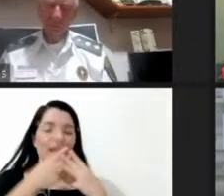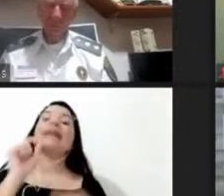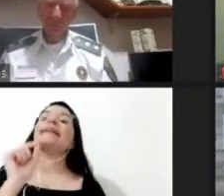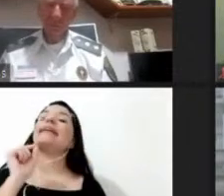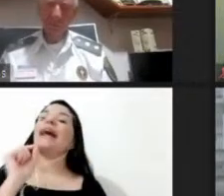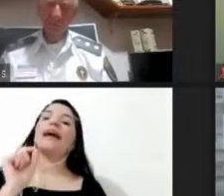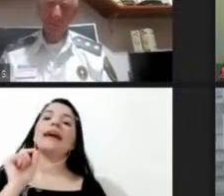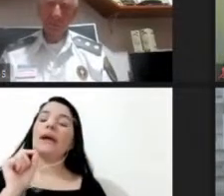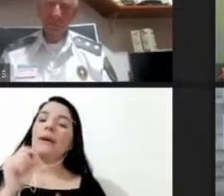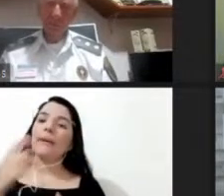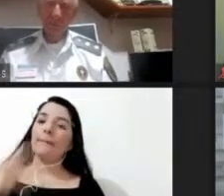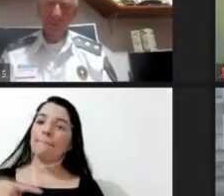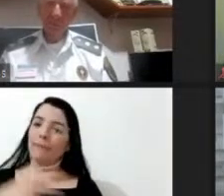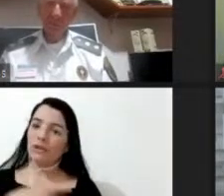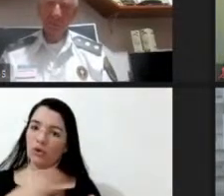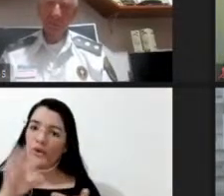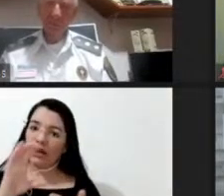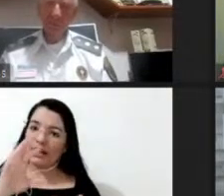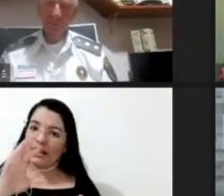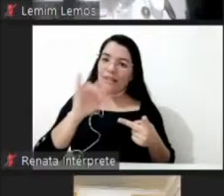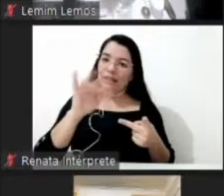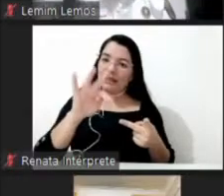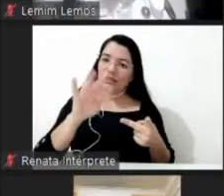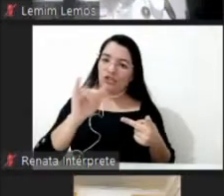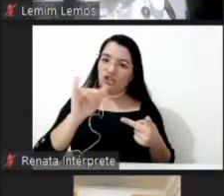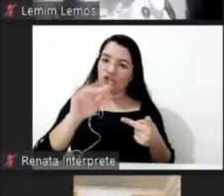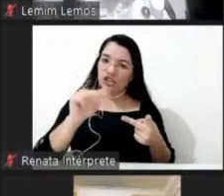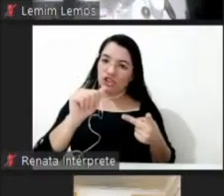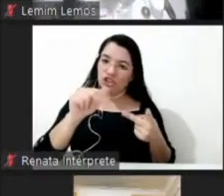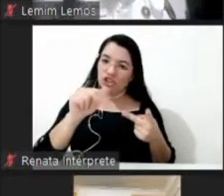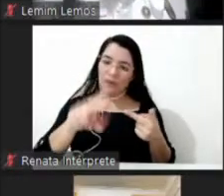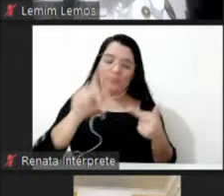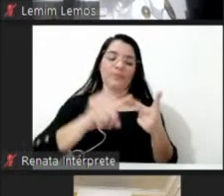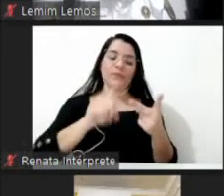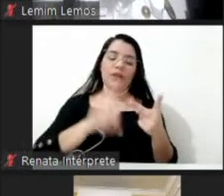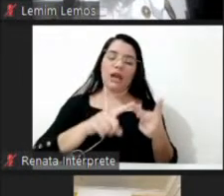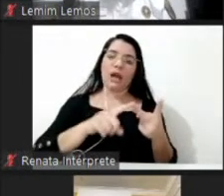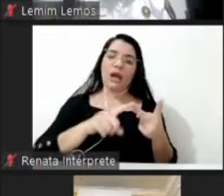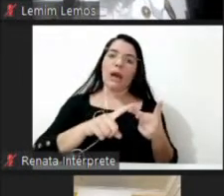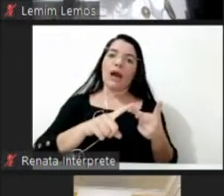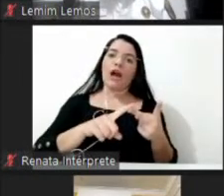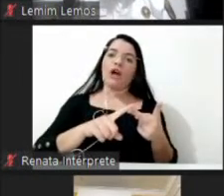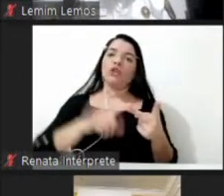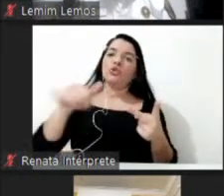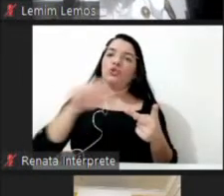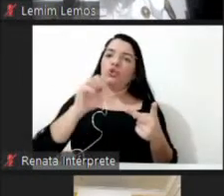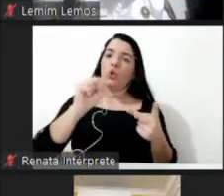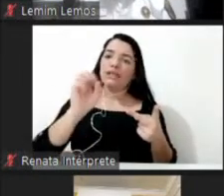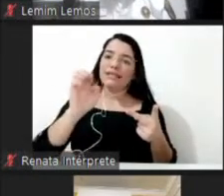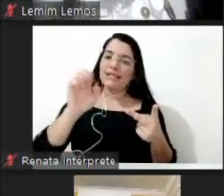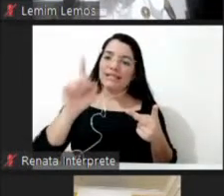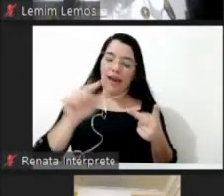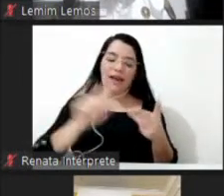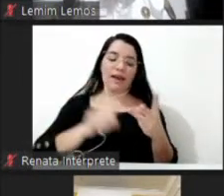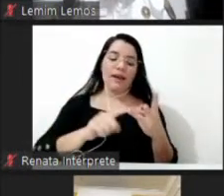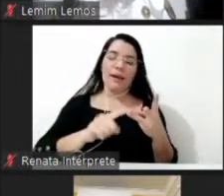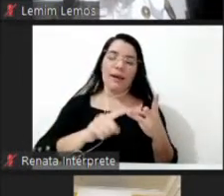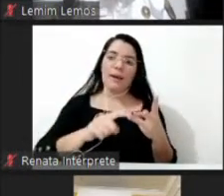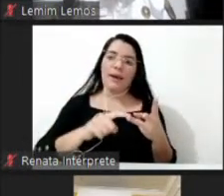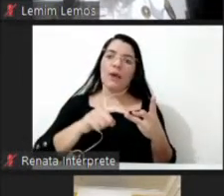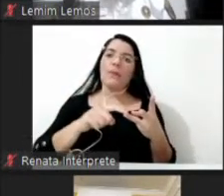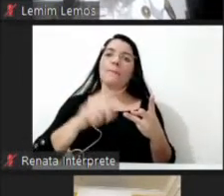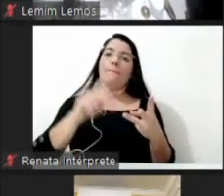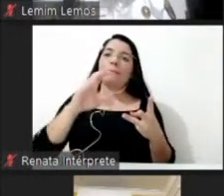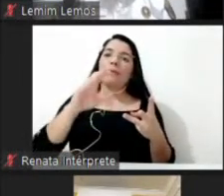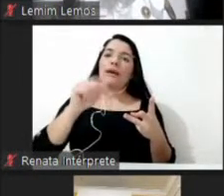Tatagiba, o Carlos, José Carlos Fiorido, o padre Carlos e Elisângela e o Sebastião. Nós somos um